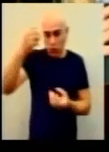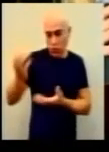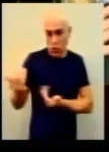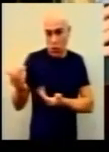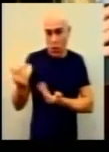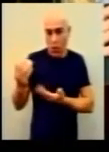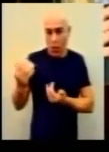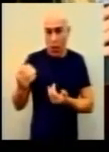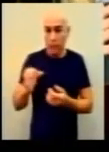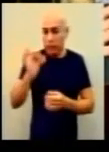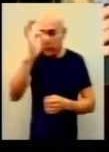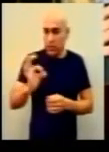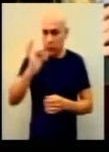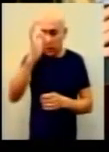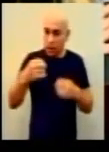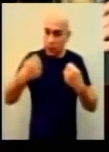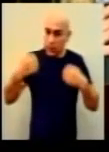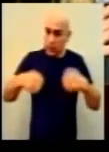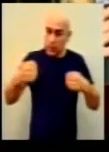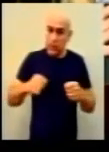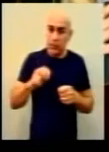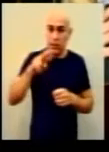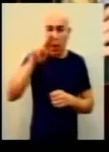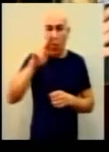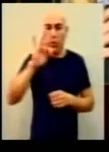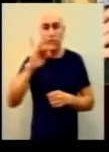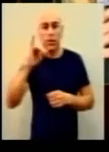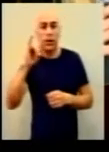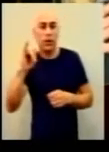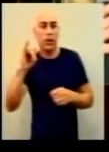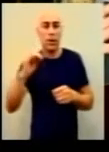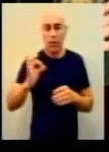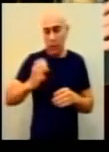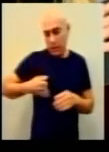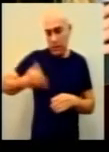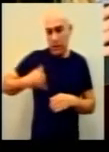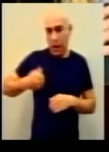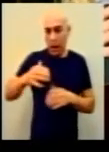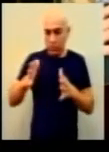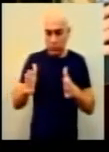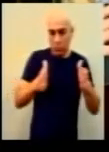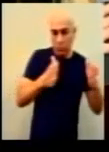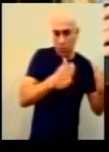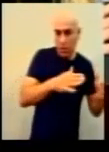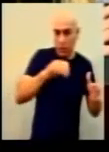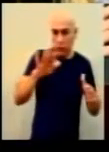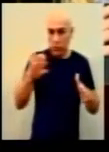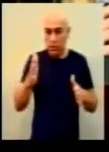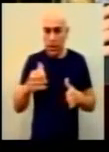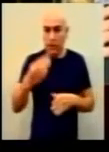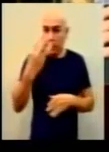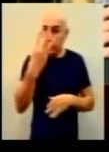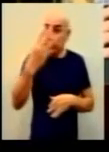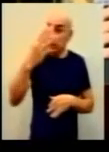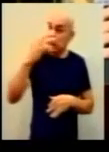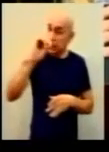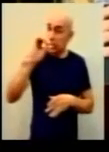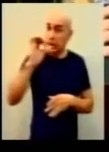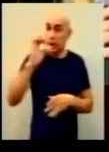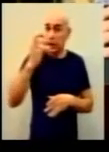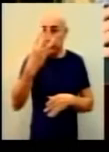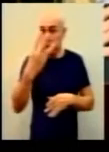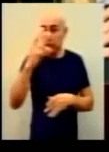ver que o percentual também que precisa de UTI nessa mesma faixa etária, ela também não é tão baixa, está girando em torno dos 30% a